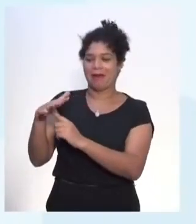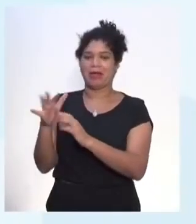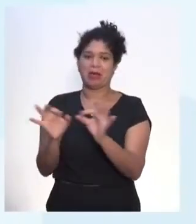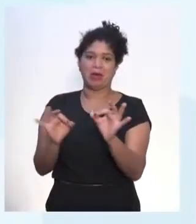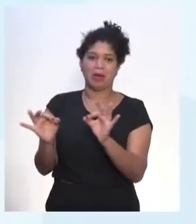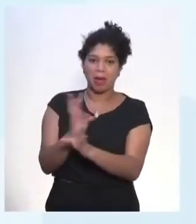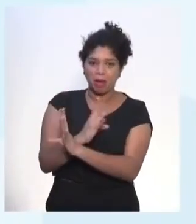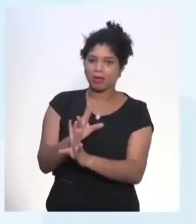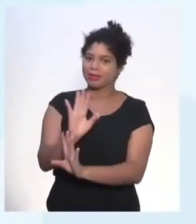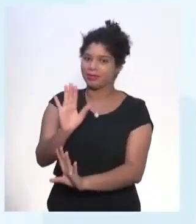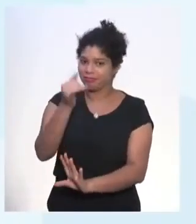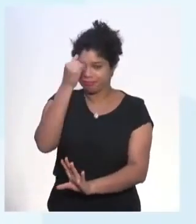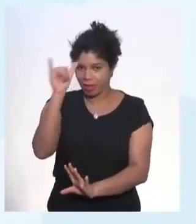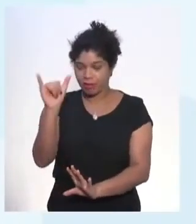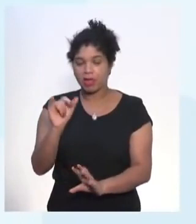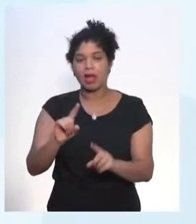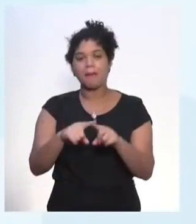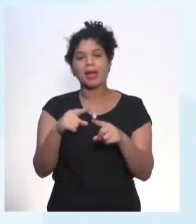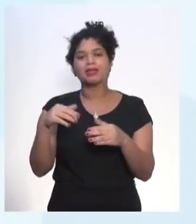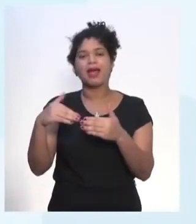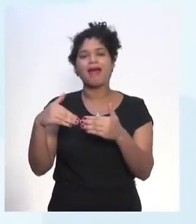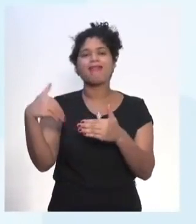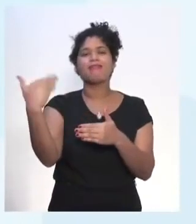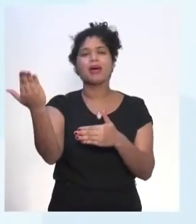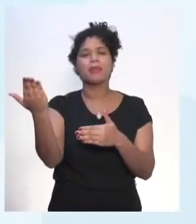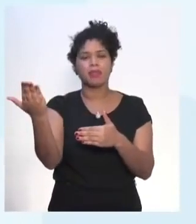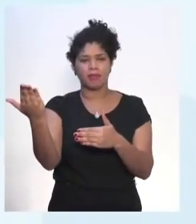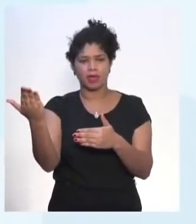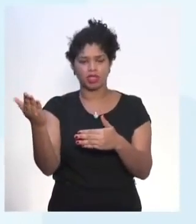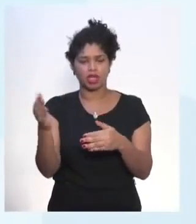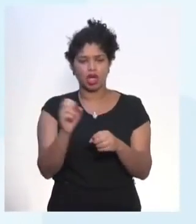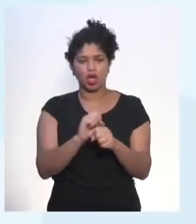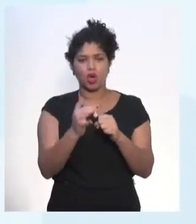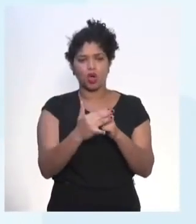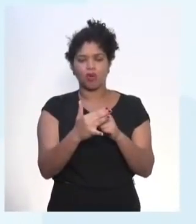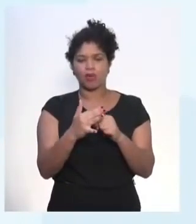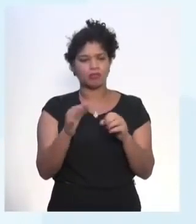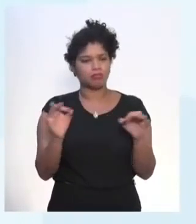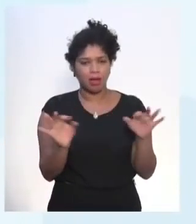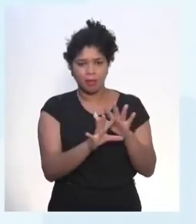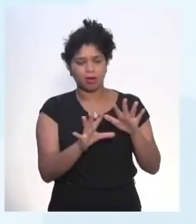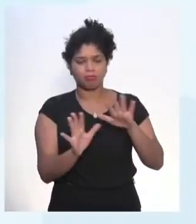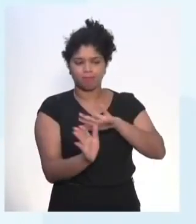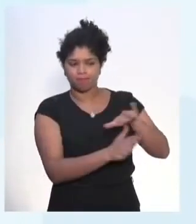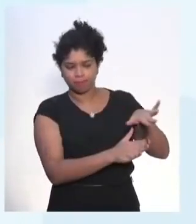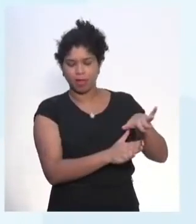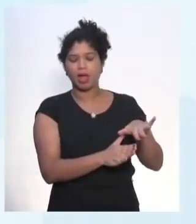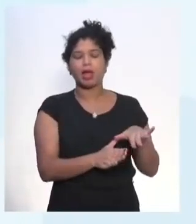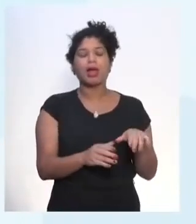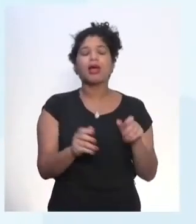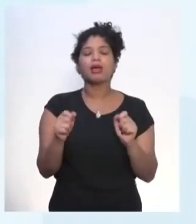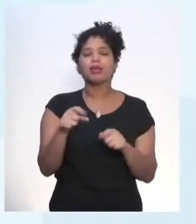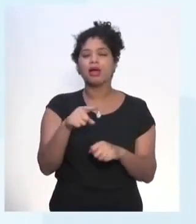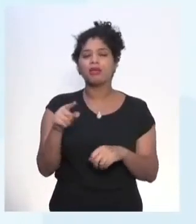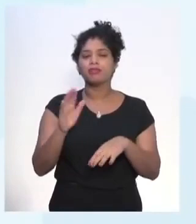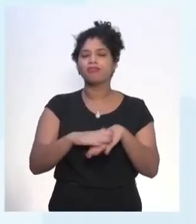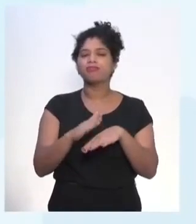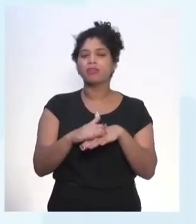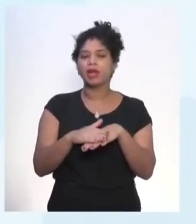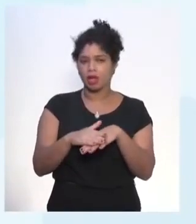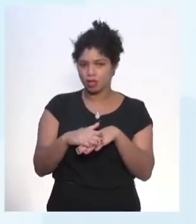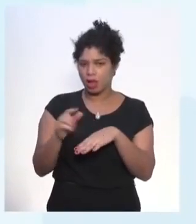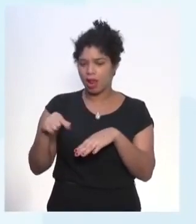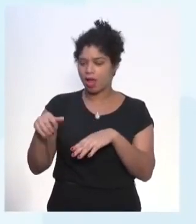aglomeração. Mas, pensando num posterior momento, quando a gente sair desse período de pandemia, como que você poderia estar, então, revitalizando essa